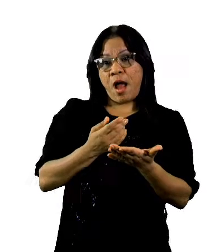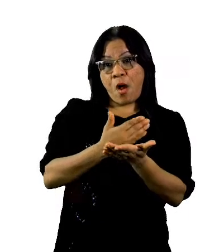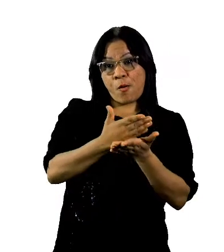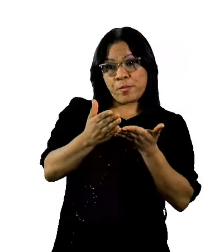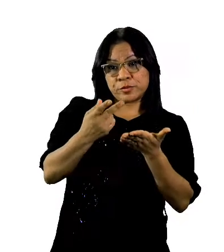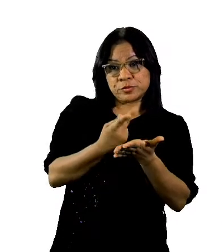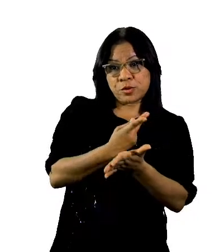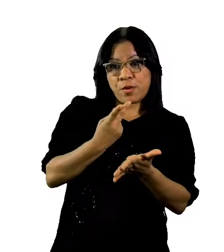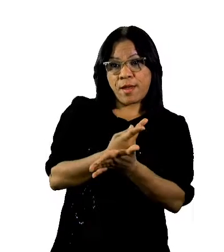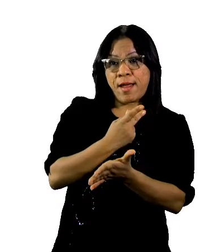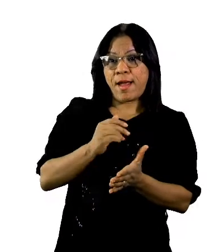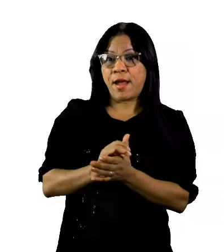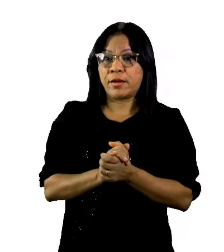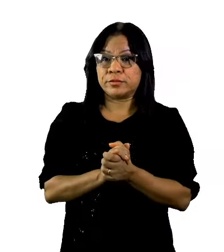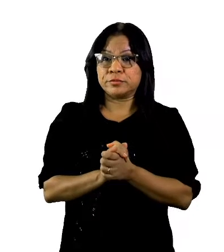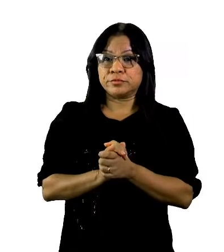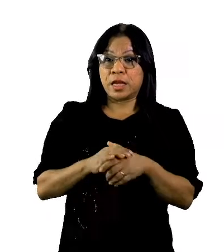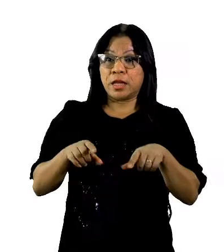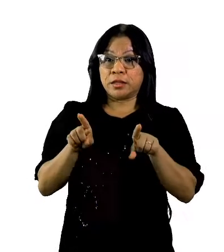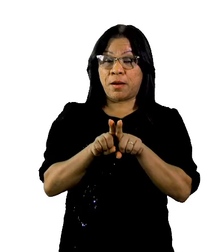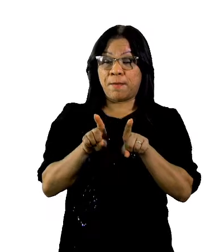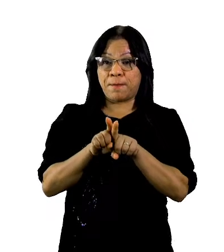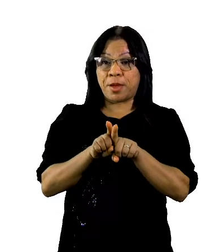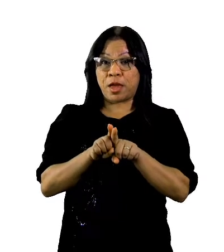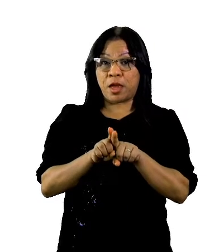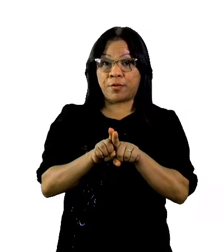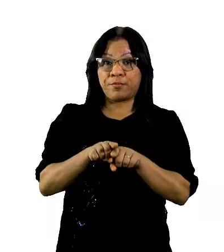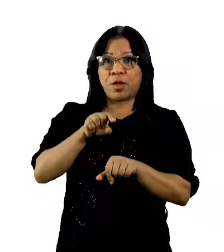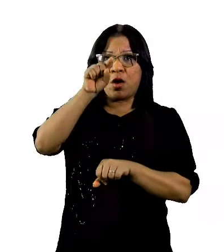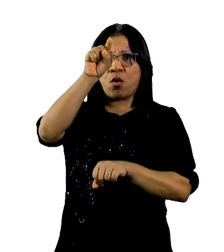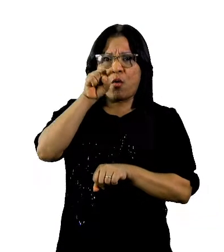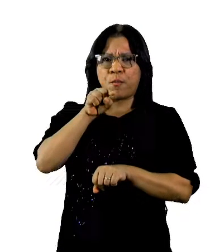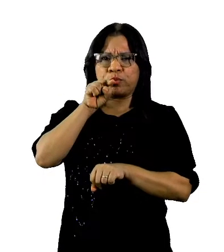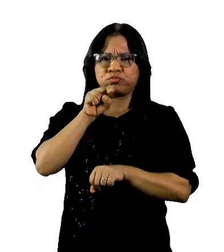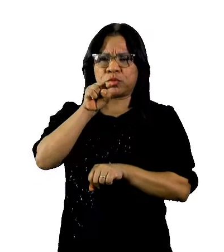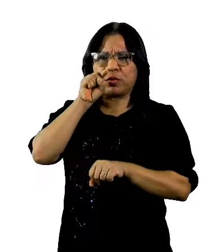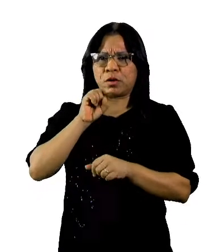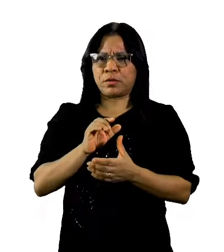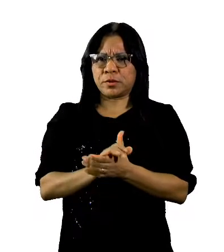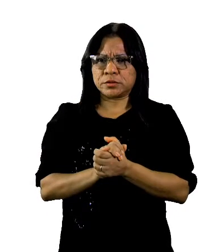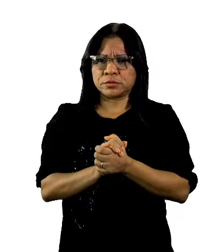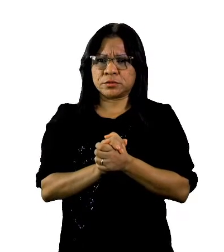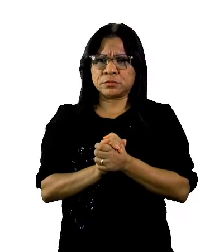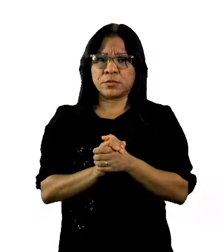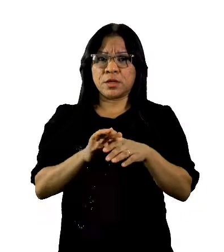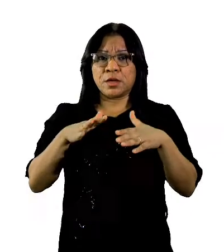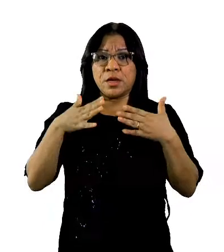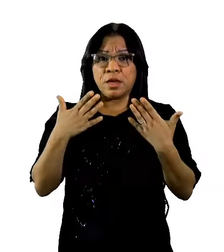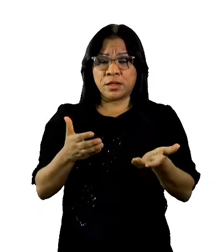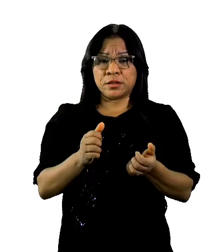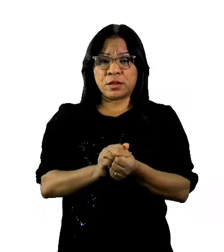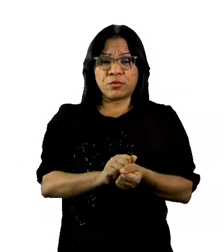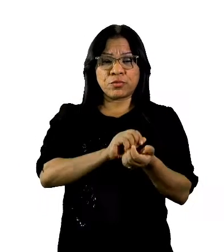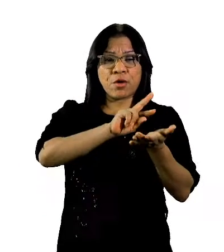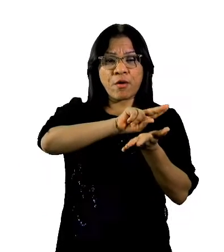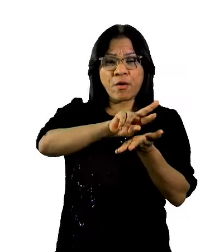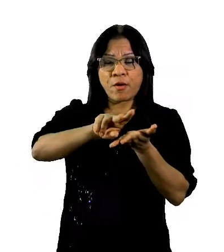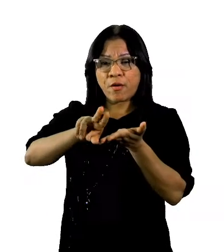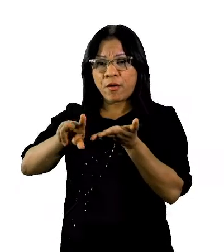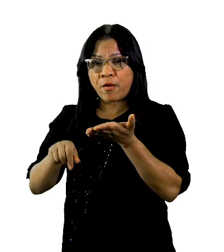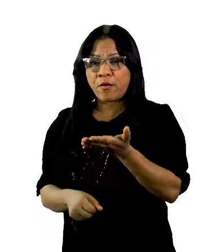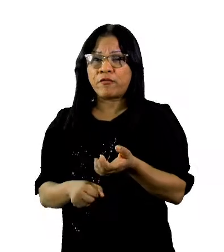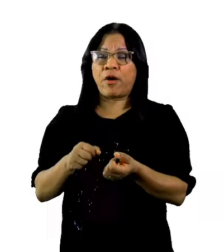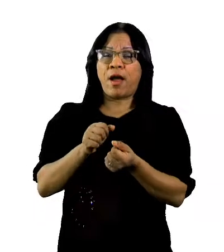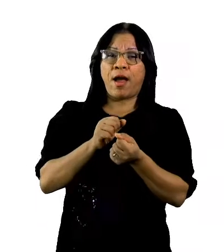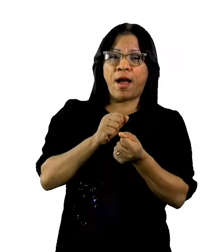certo seria: os sinais de pontuação estavam quietos dentro do livro de português quando estourou a